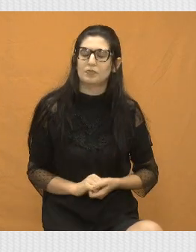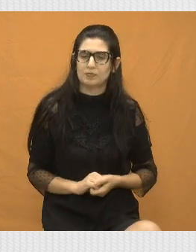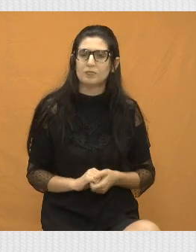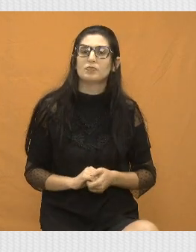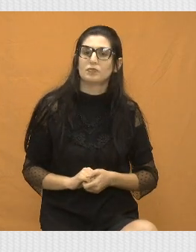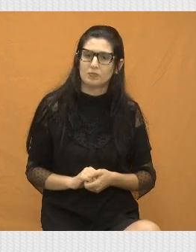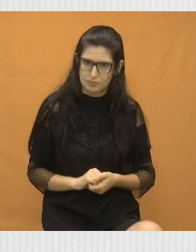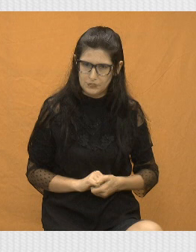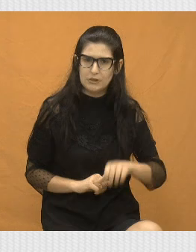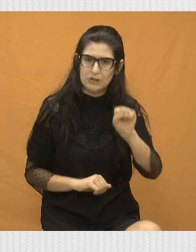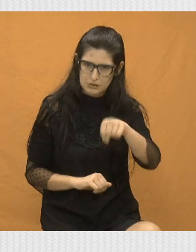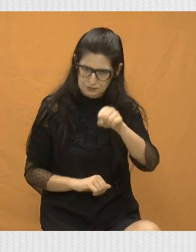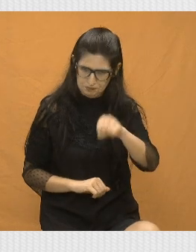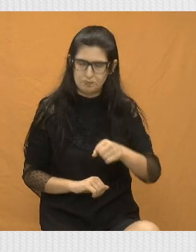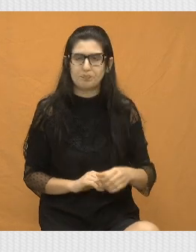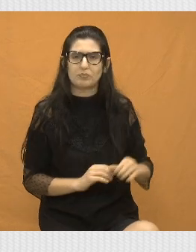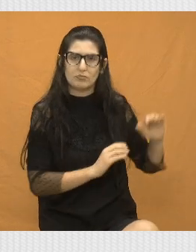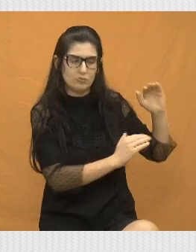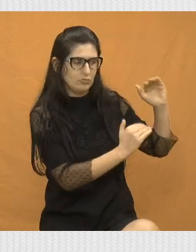Sim, é o penúltimo.